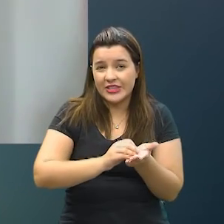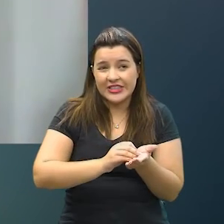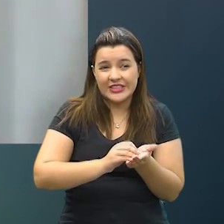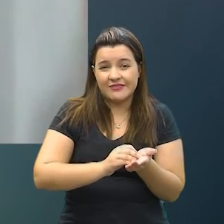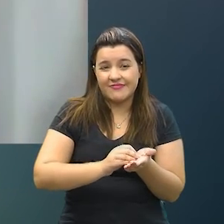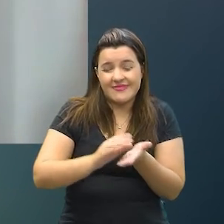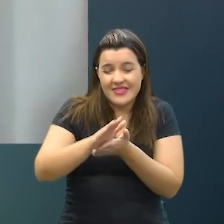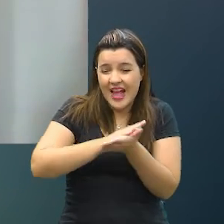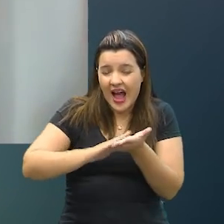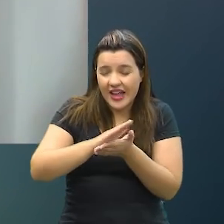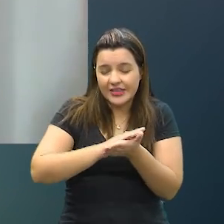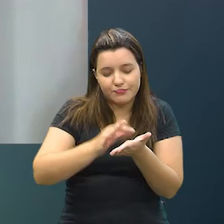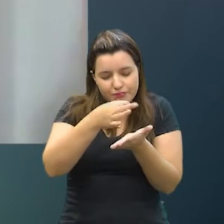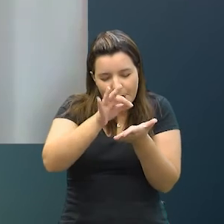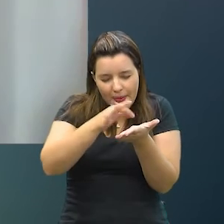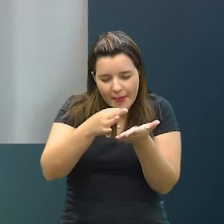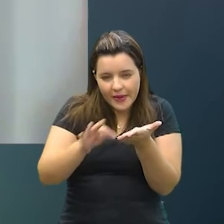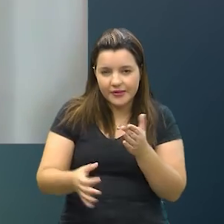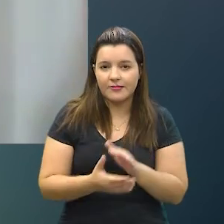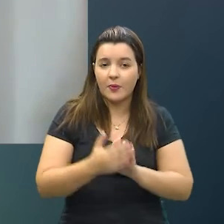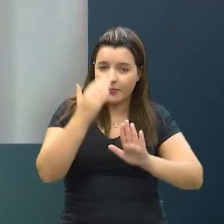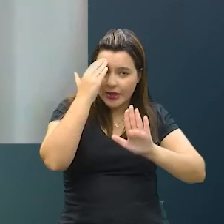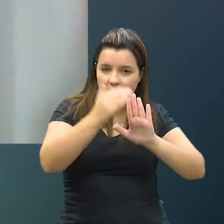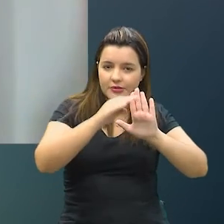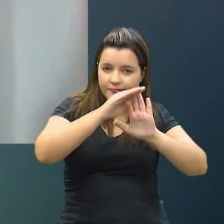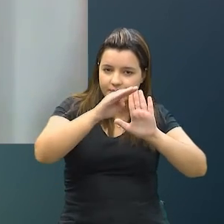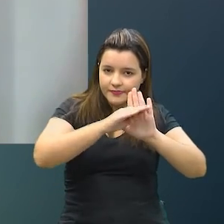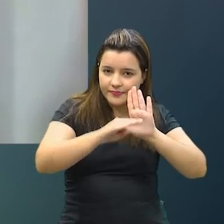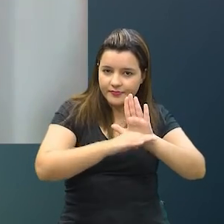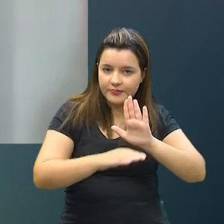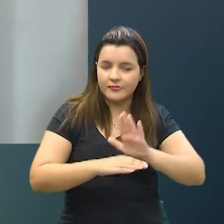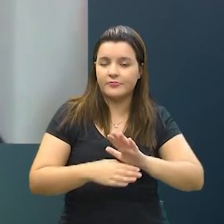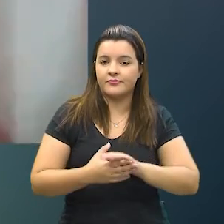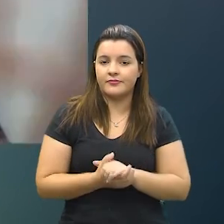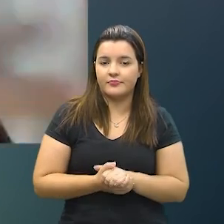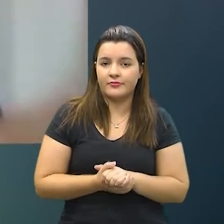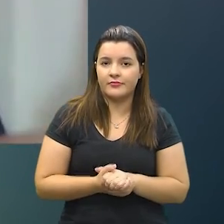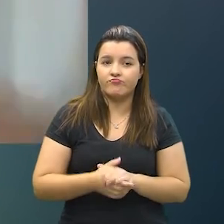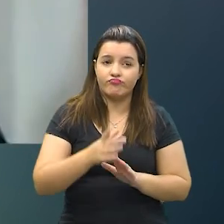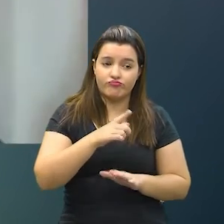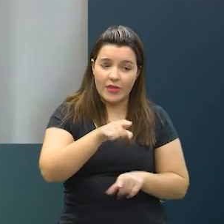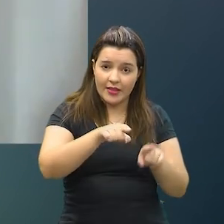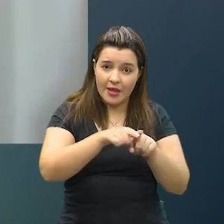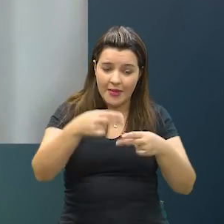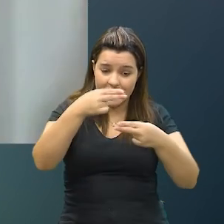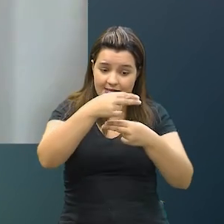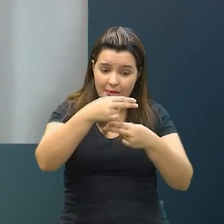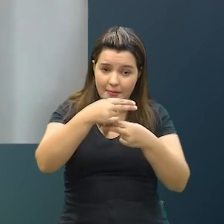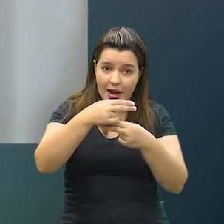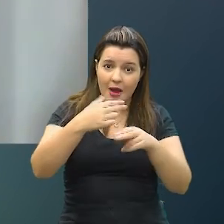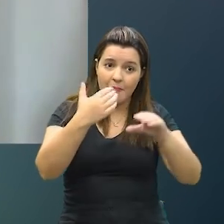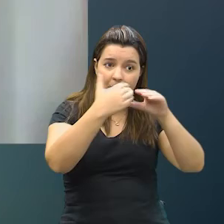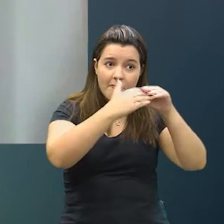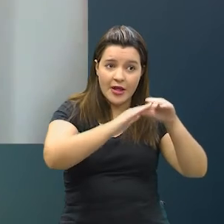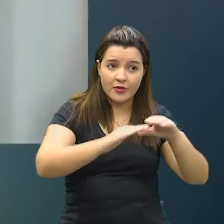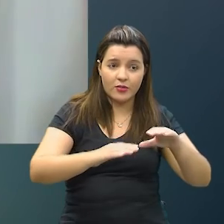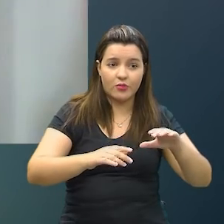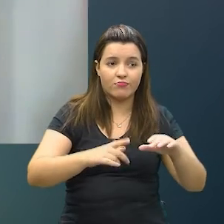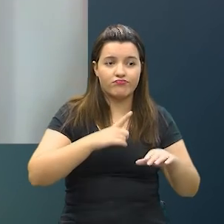Nos protocolos ali a gente também tem peças que ele pode imprimir, tipo cartazes de identificação,